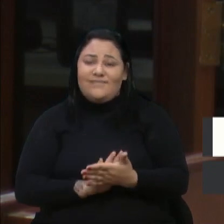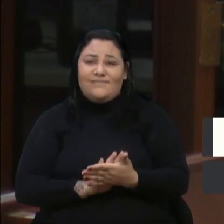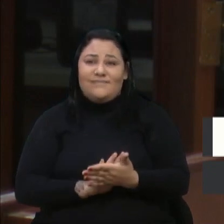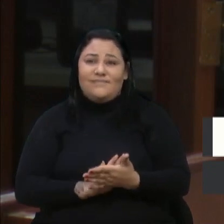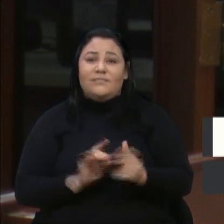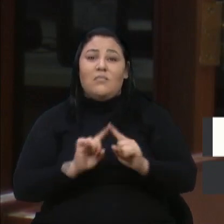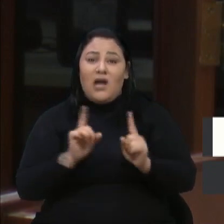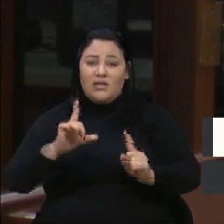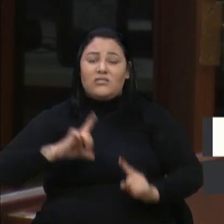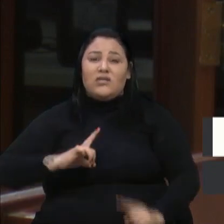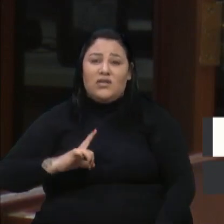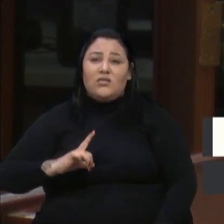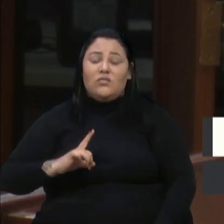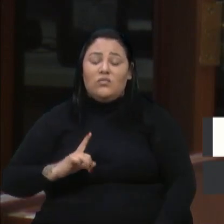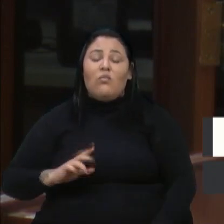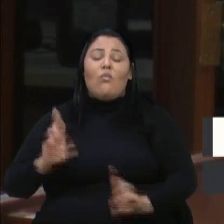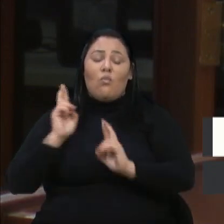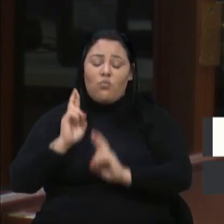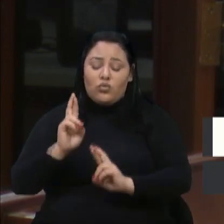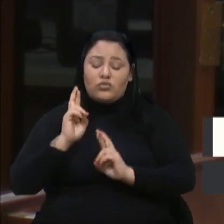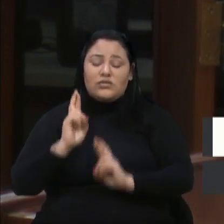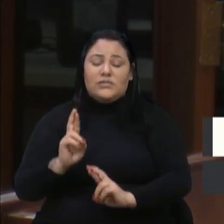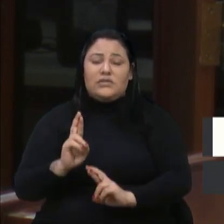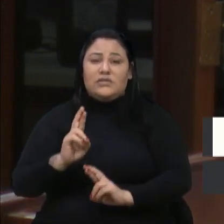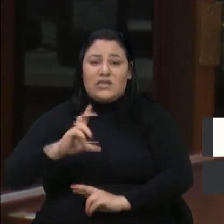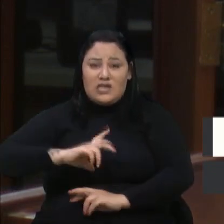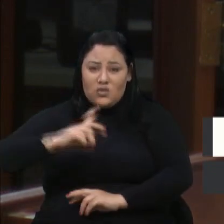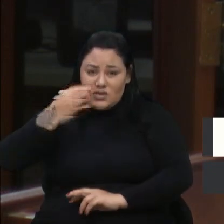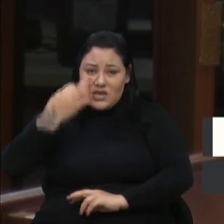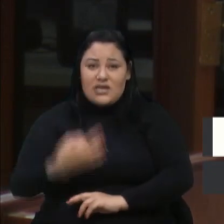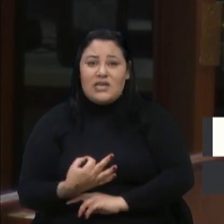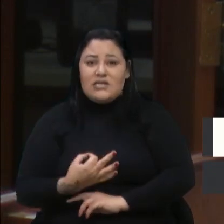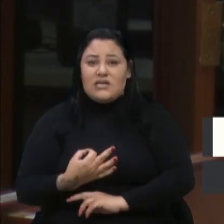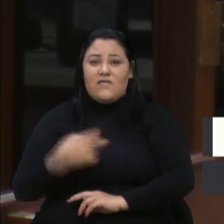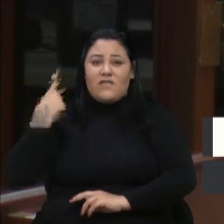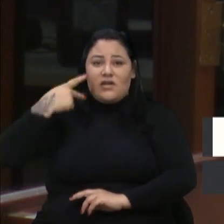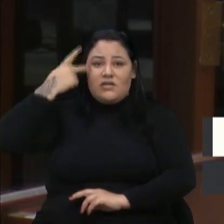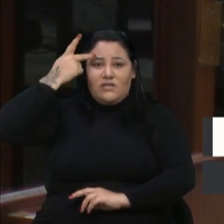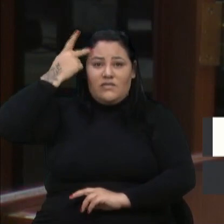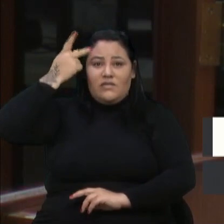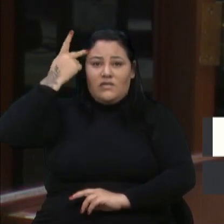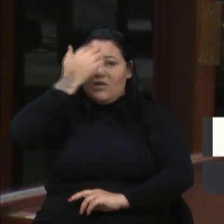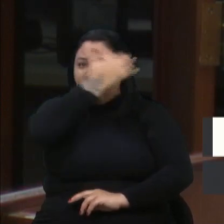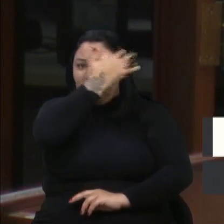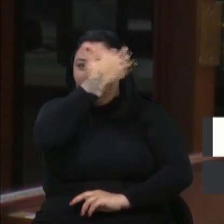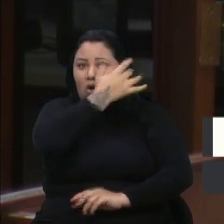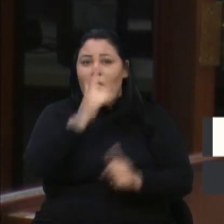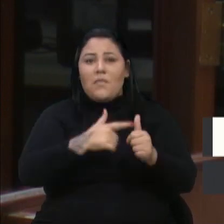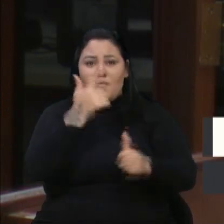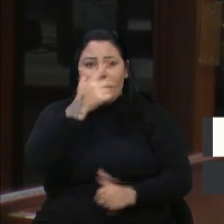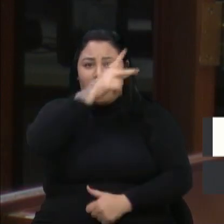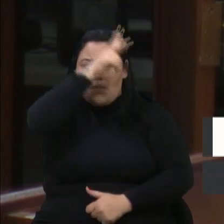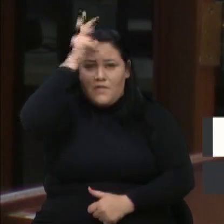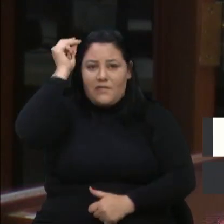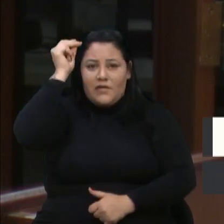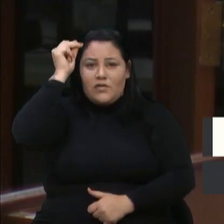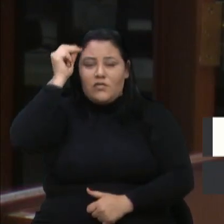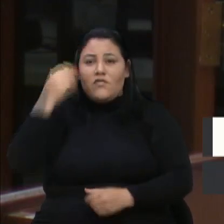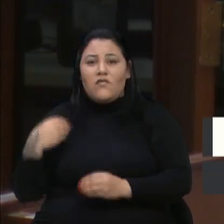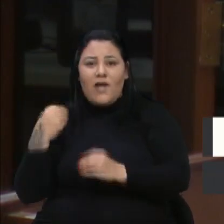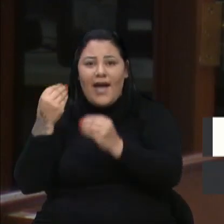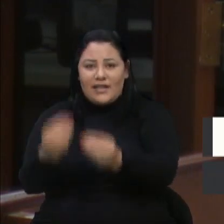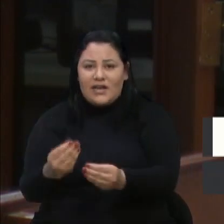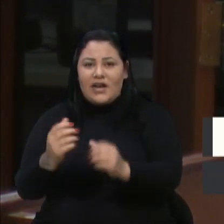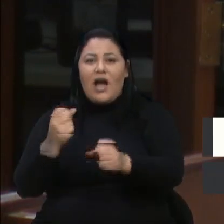eu tenho, sim, muita esperança, muita convicção, vereador Velocino, que o Adiló será o primeiro prefeito a entregar uma